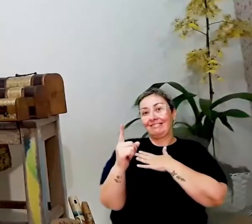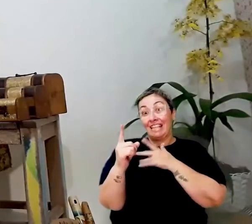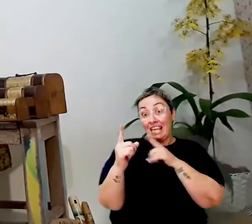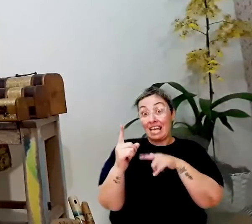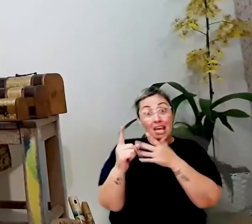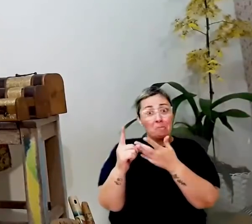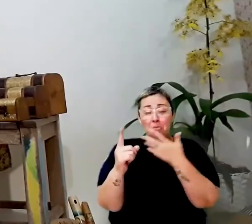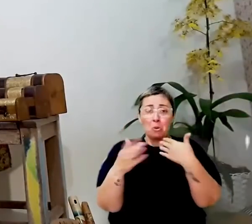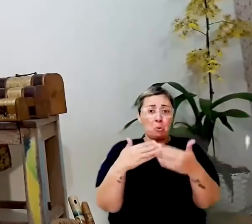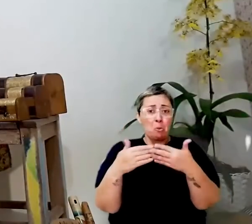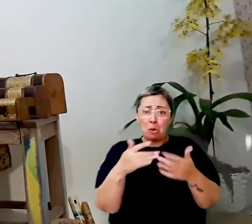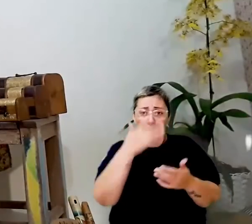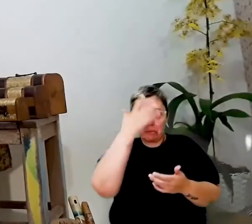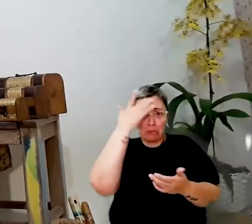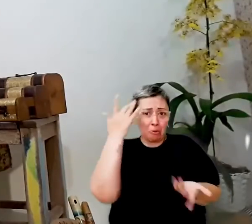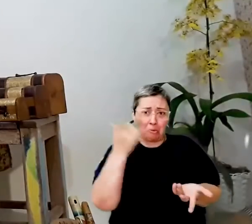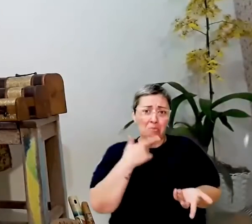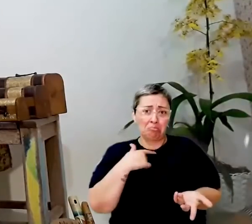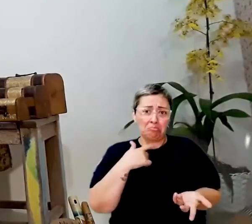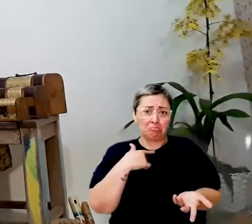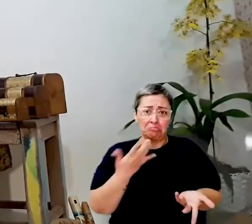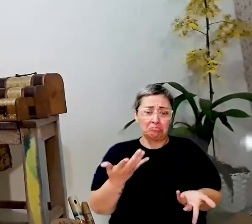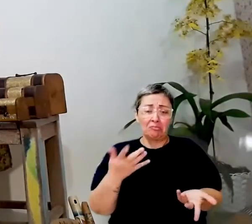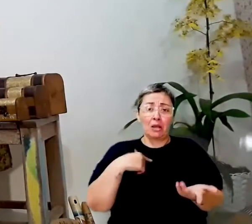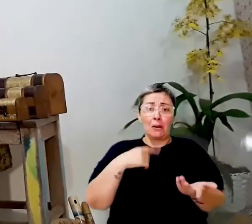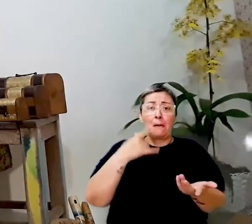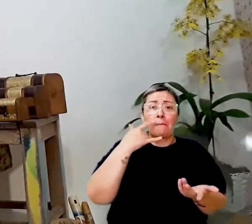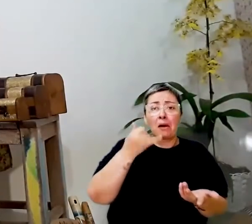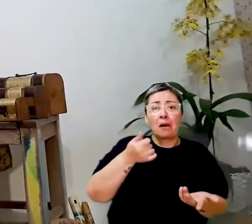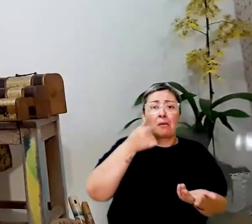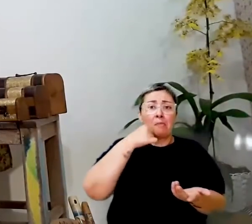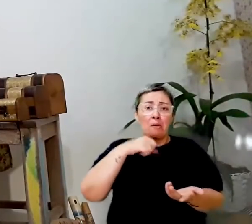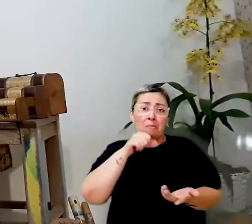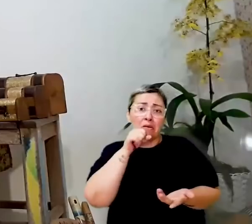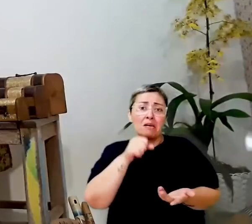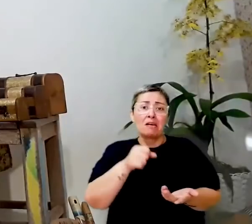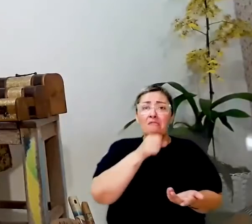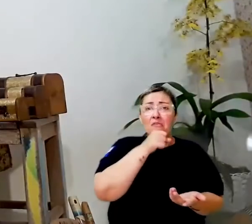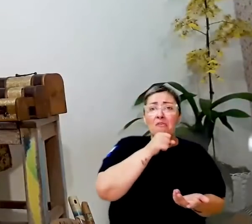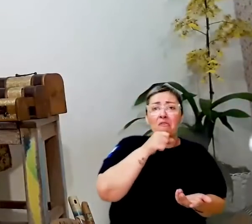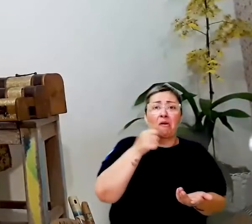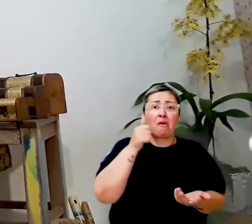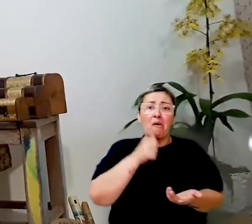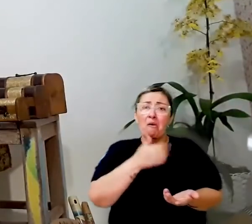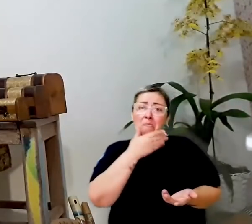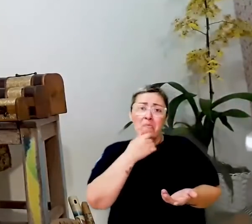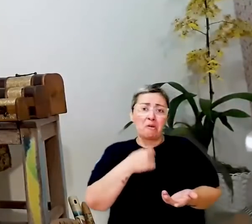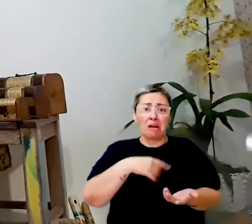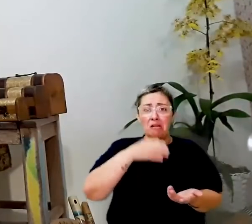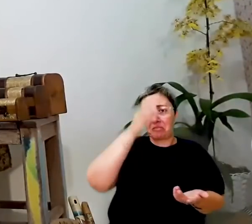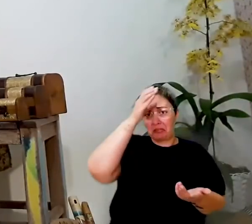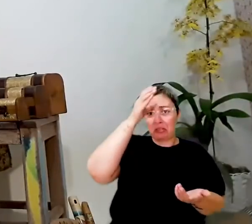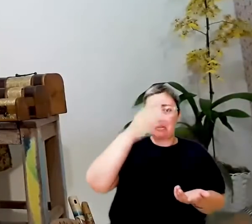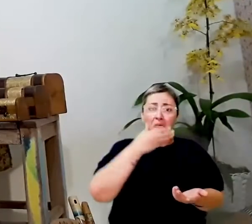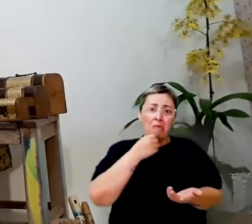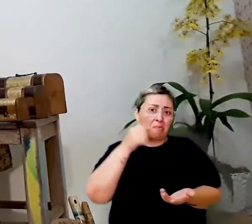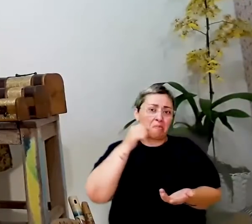pessoa pode ser quem a gente quiser. O pai, a mãe, a avó, o avô, o tio, a tia, o irmão, a